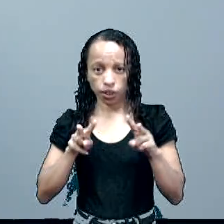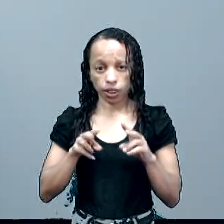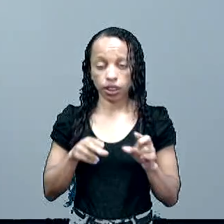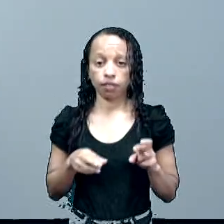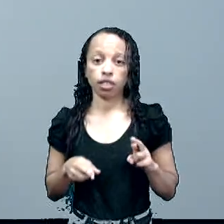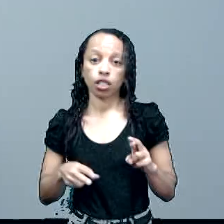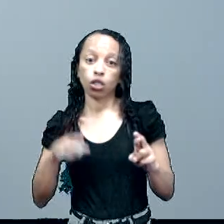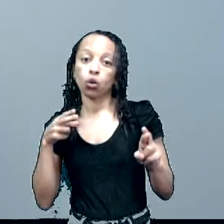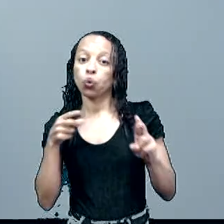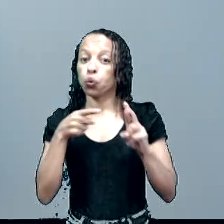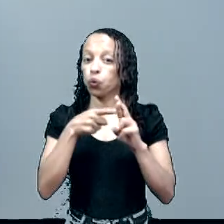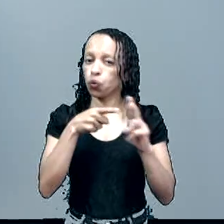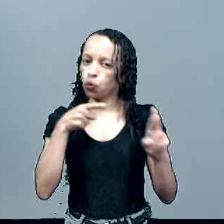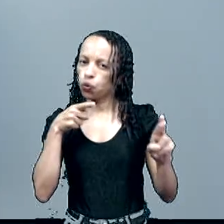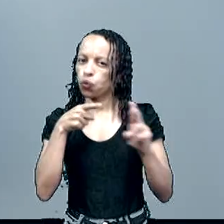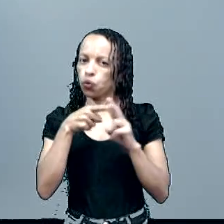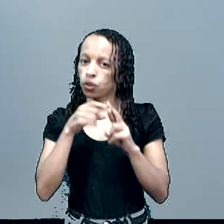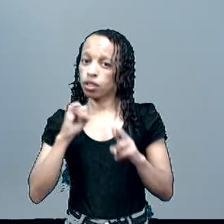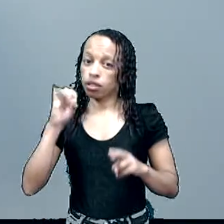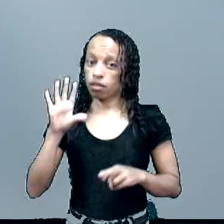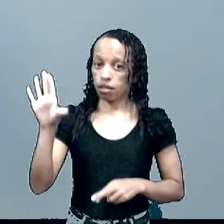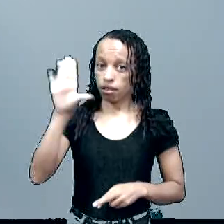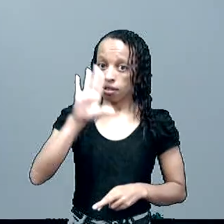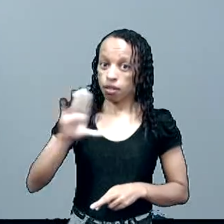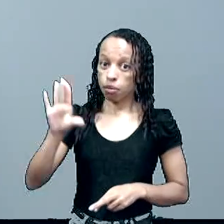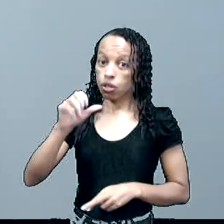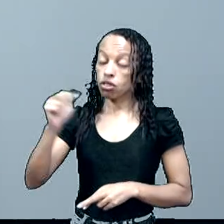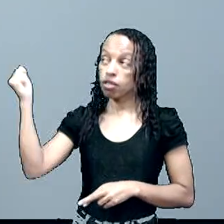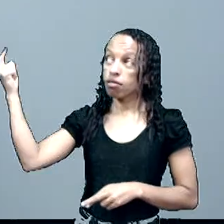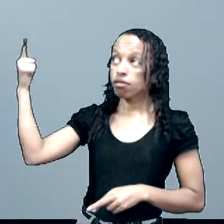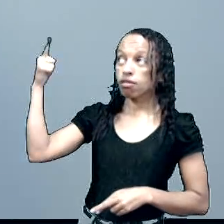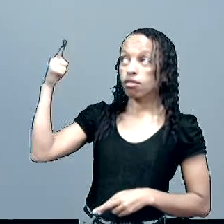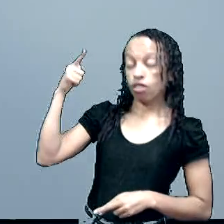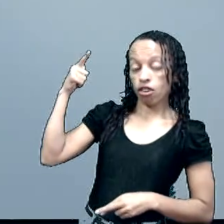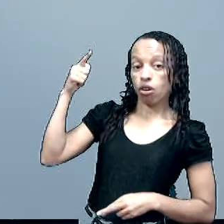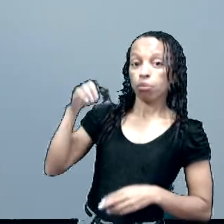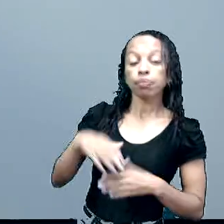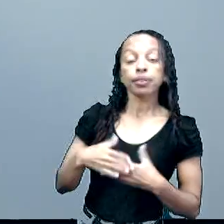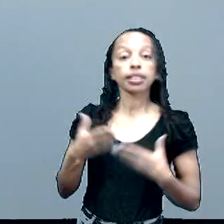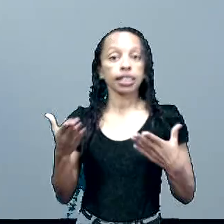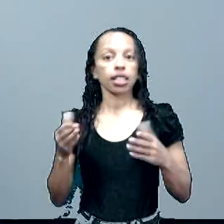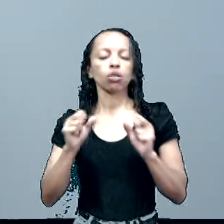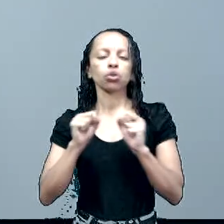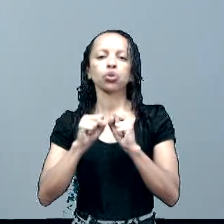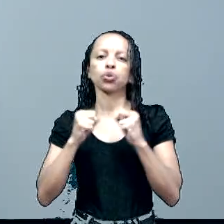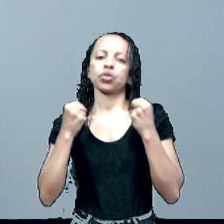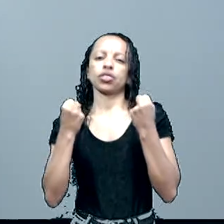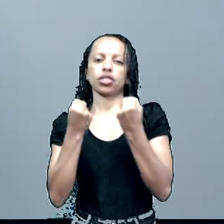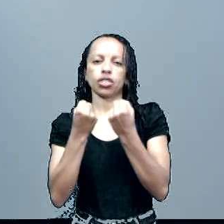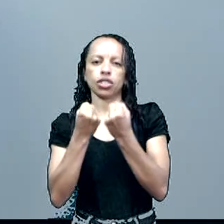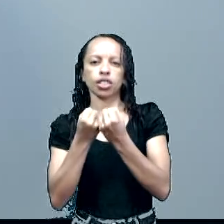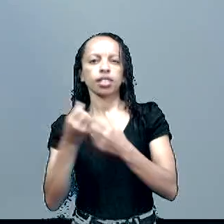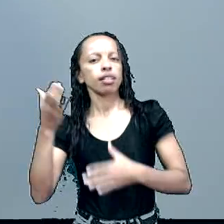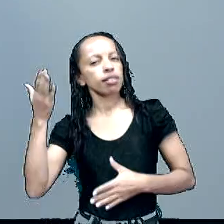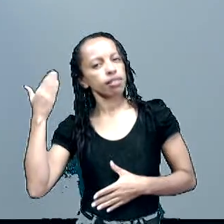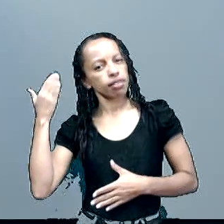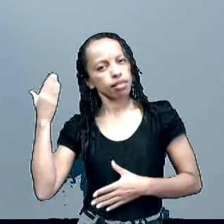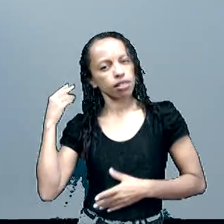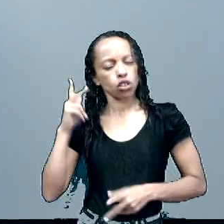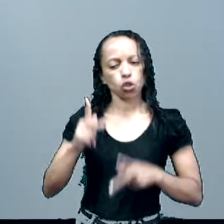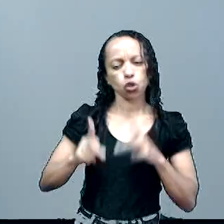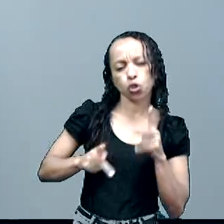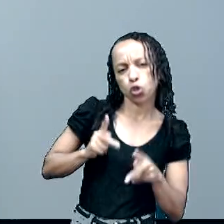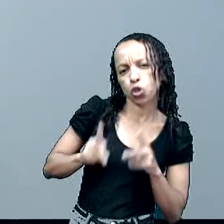que estamos vendo aí é o Oi e aí sociedades antigas né os povos antigos as